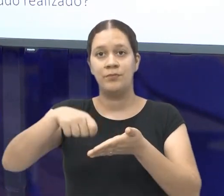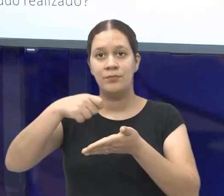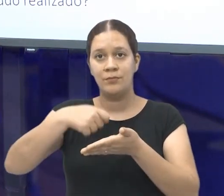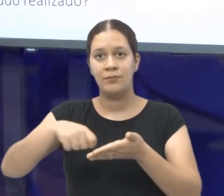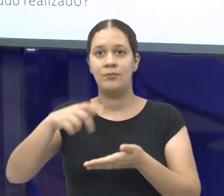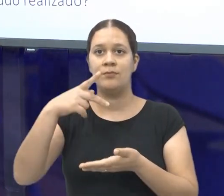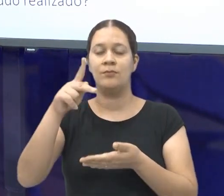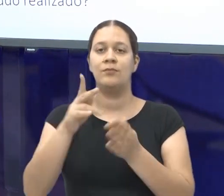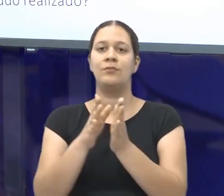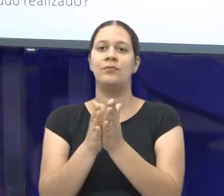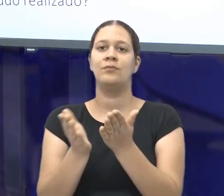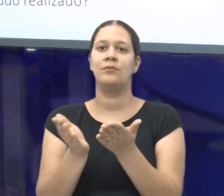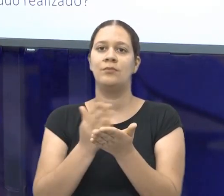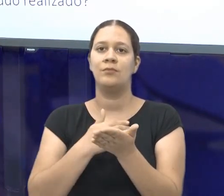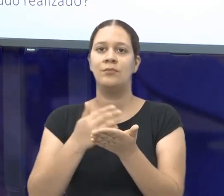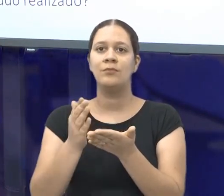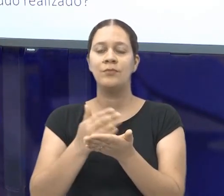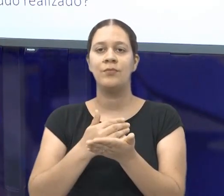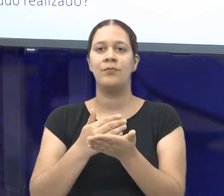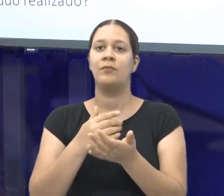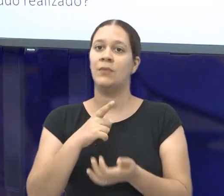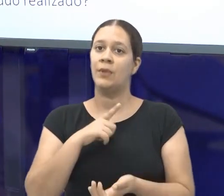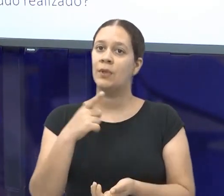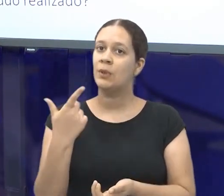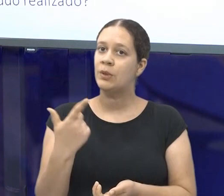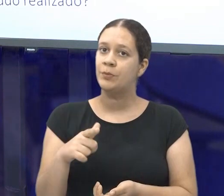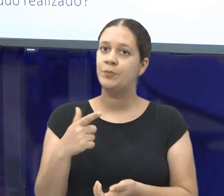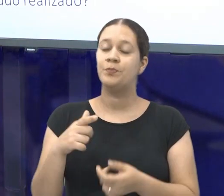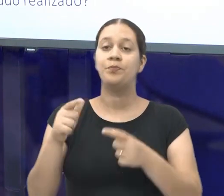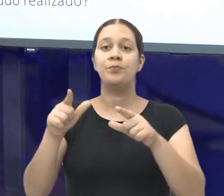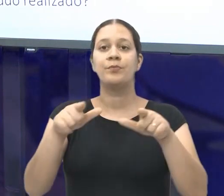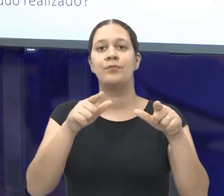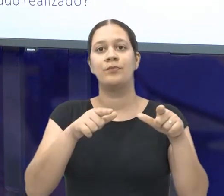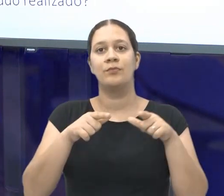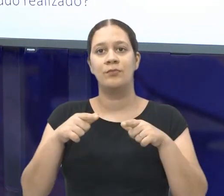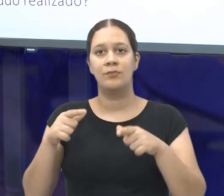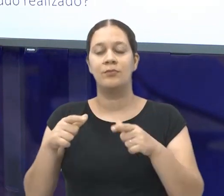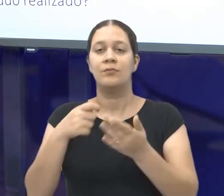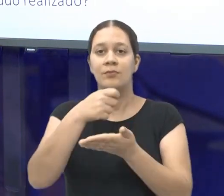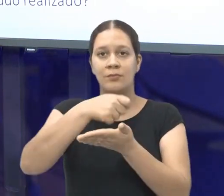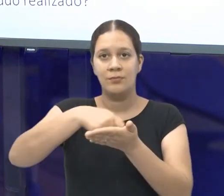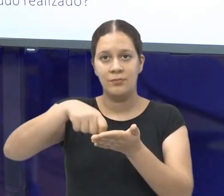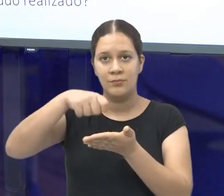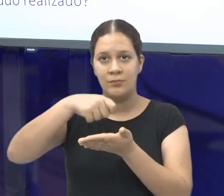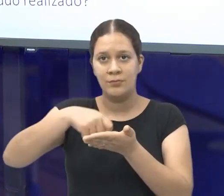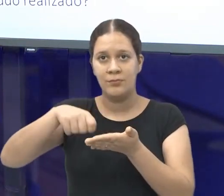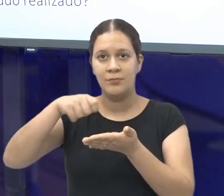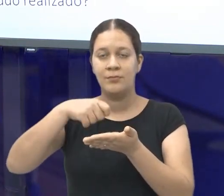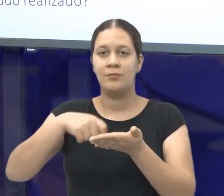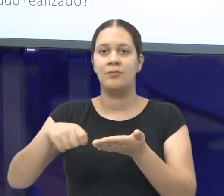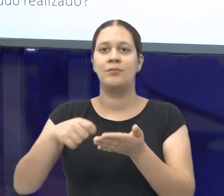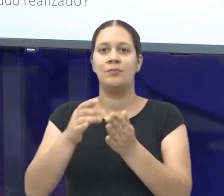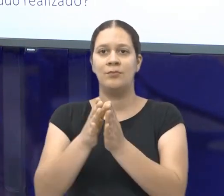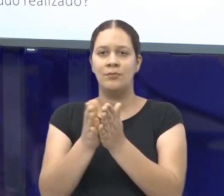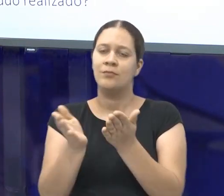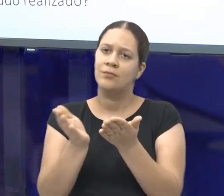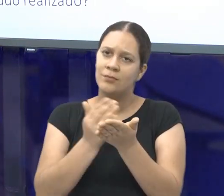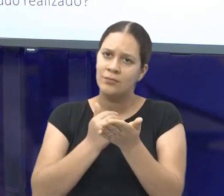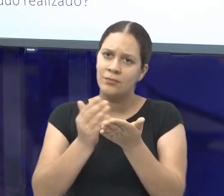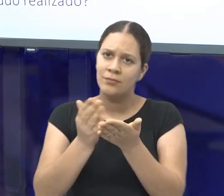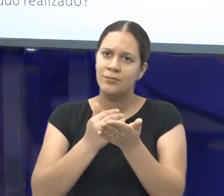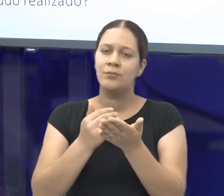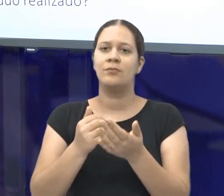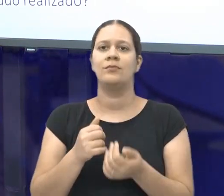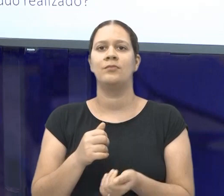seu caderno. Talvez no bloco não tenha espaço para escrever, mas não tem problema não. Escreve lá no